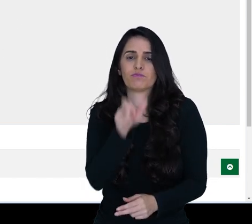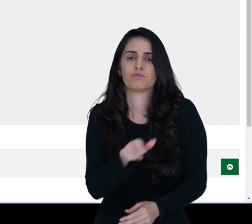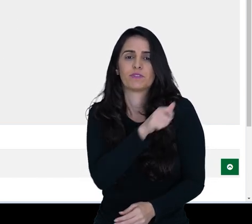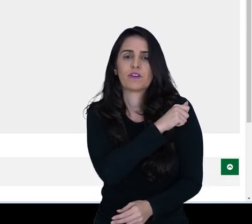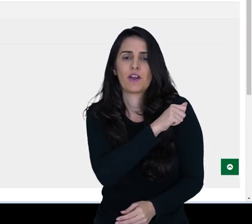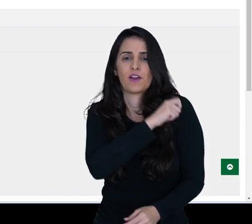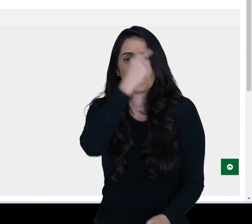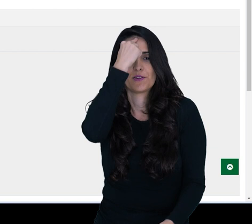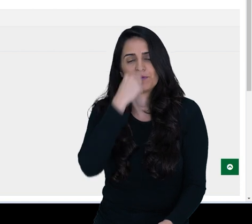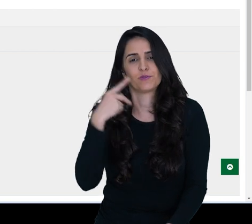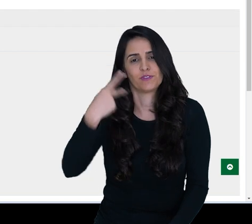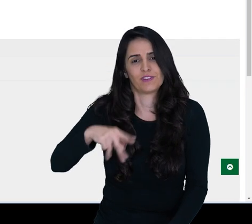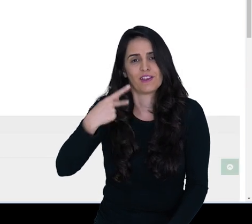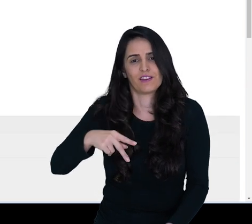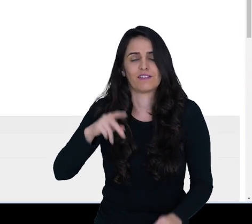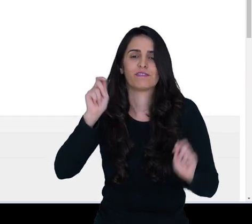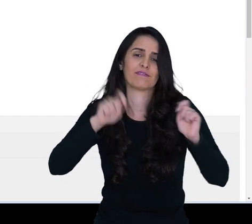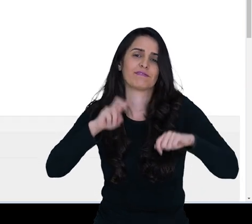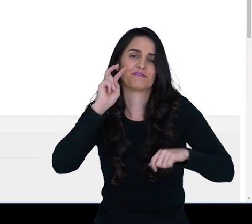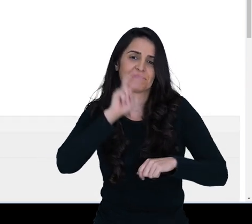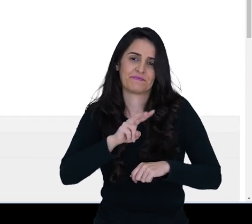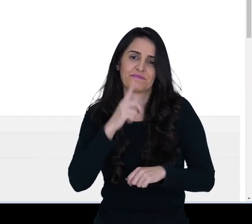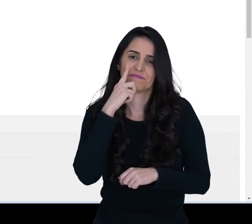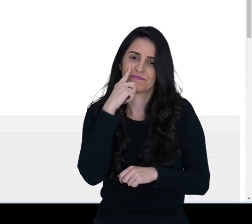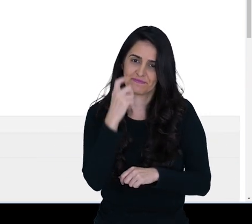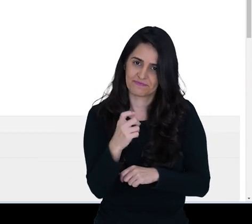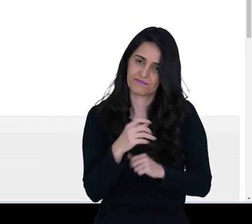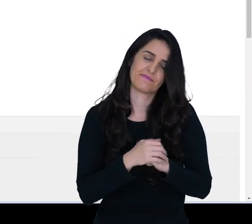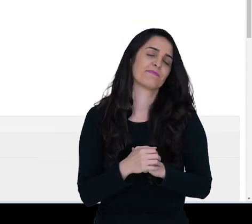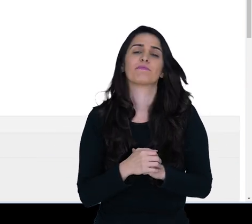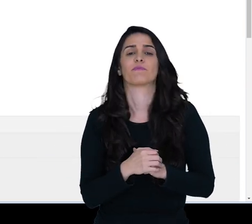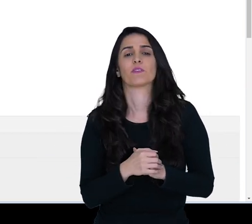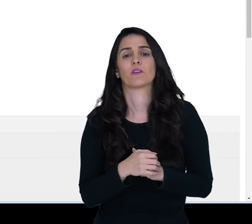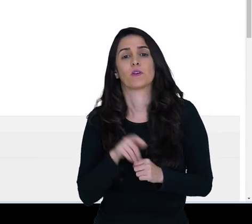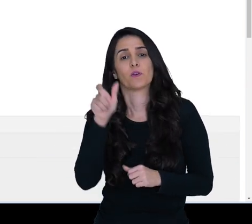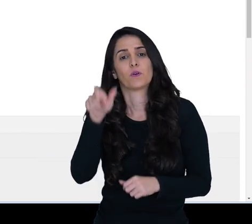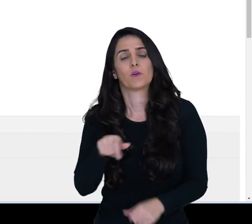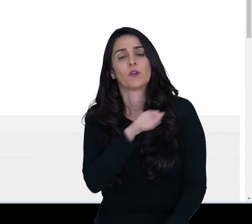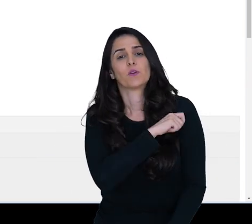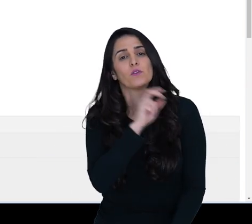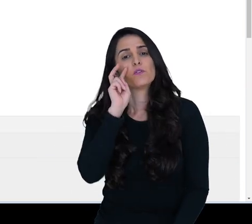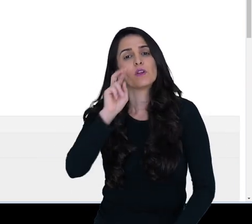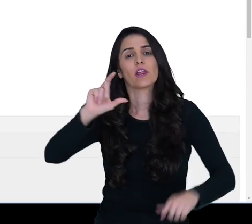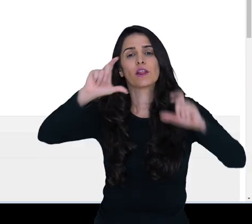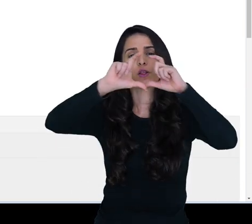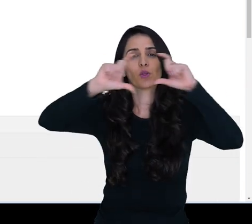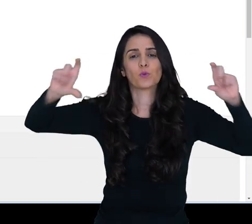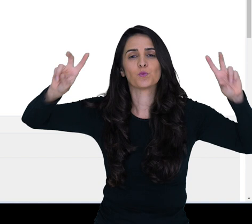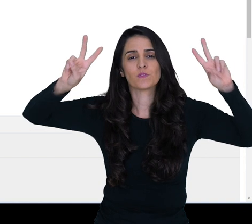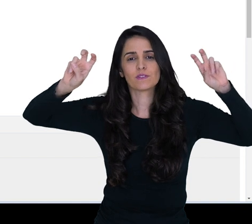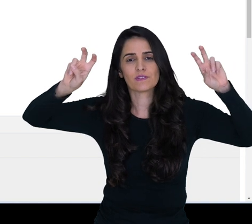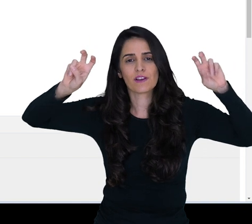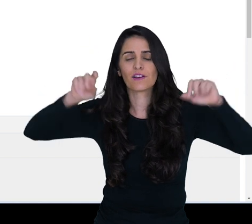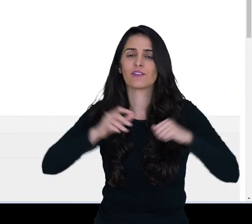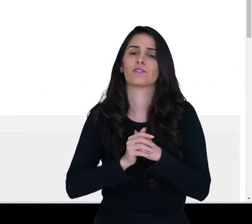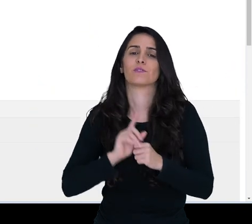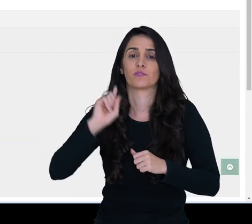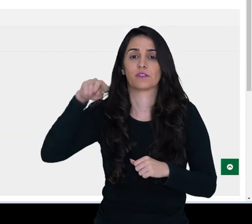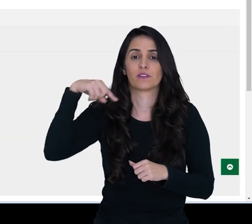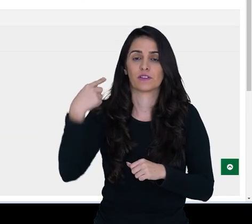que o aluno visualiza Então veja que interessante para o aluno ele visualiza o enunciado da